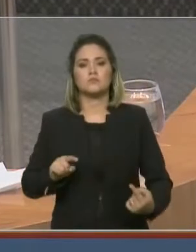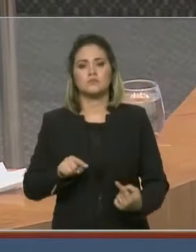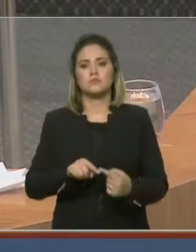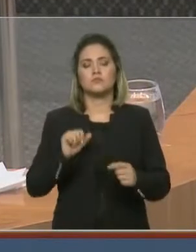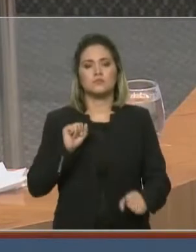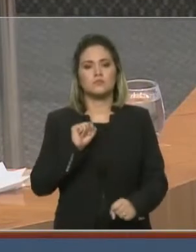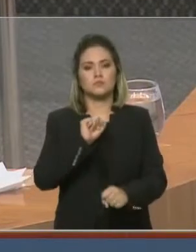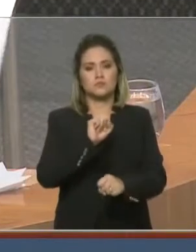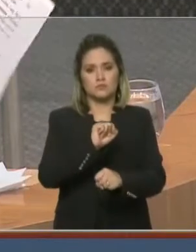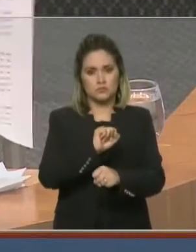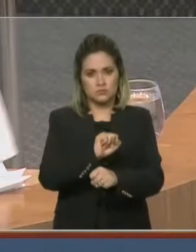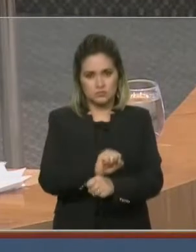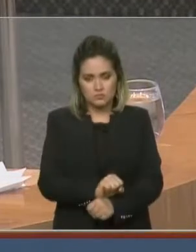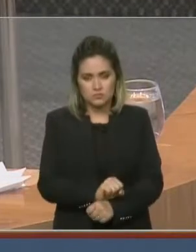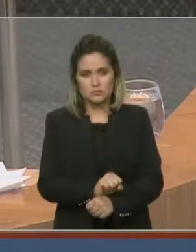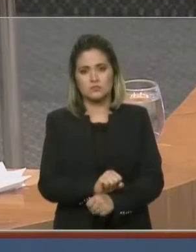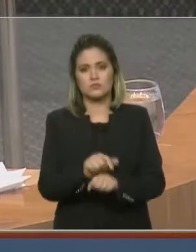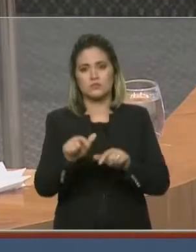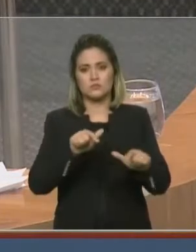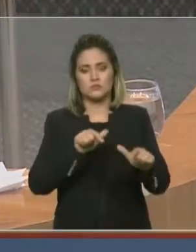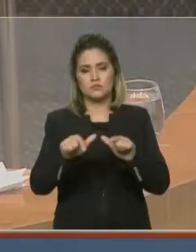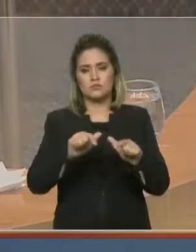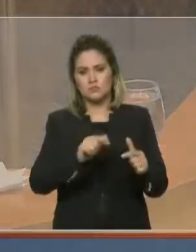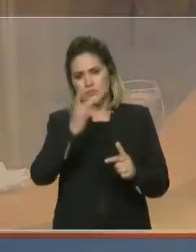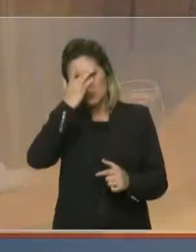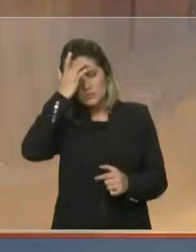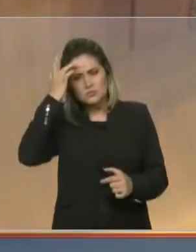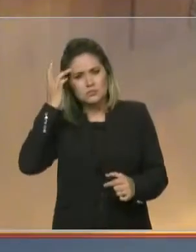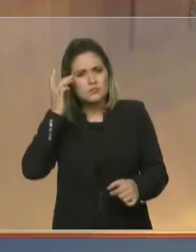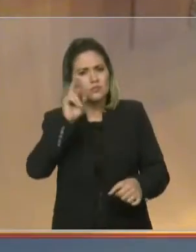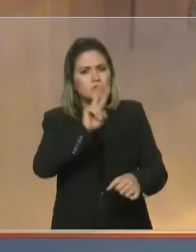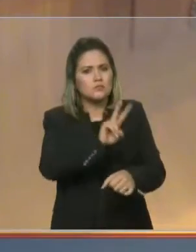atuação dos defensores da luta social no